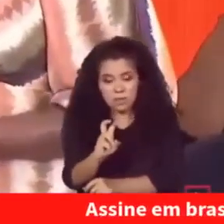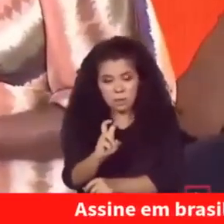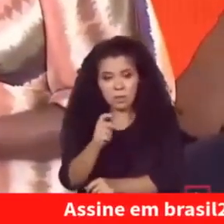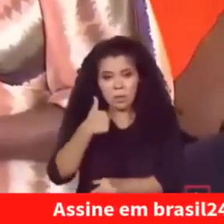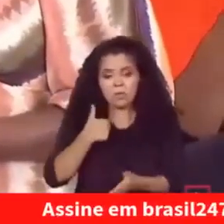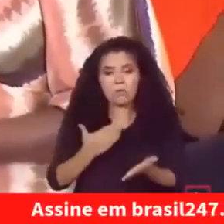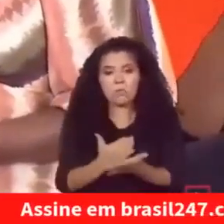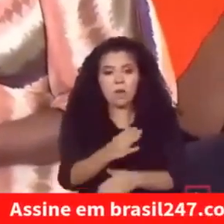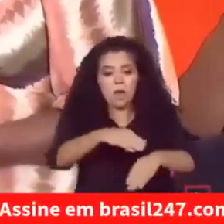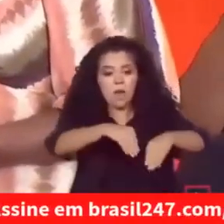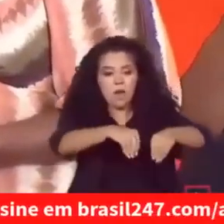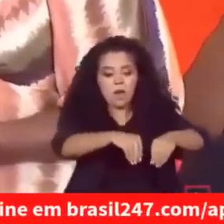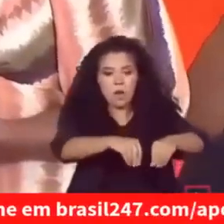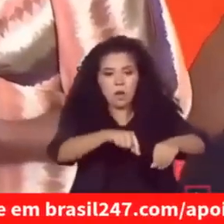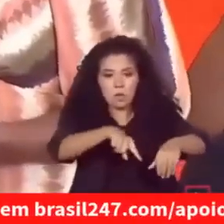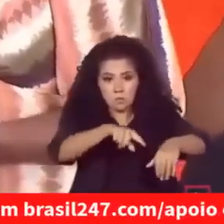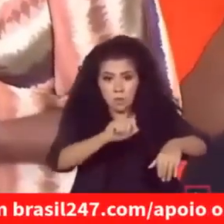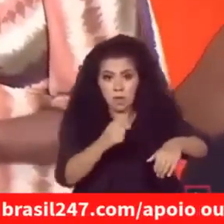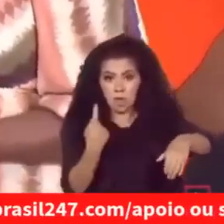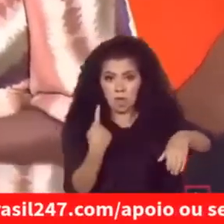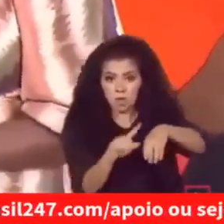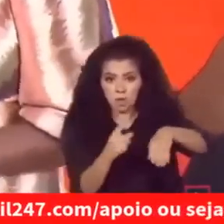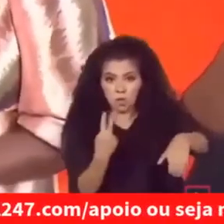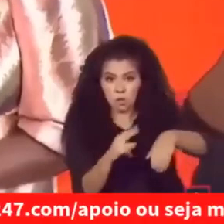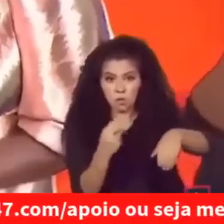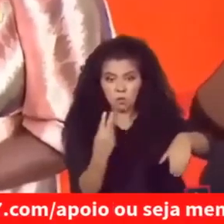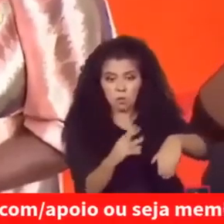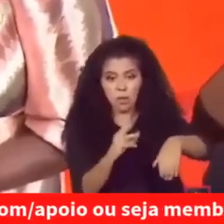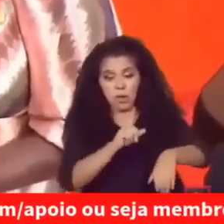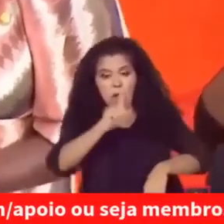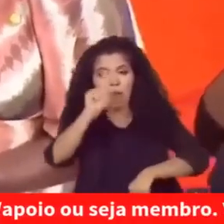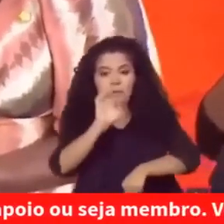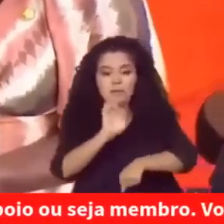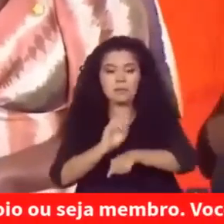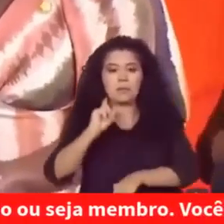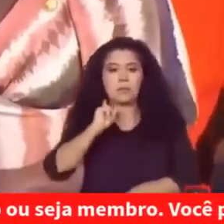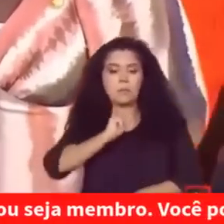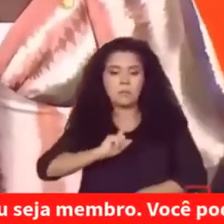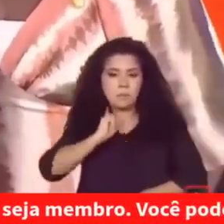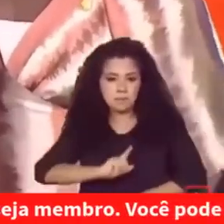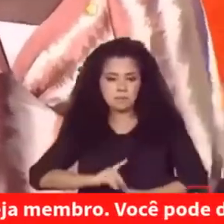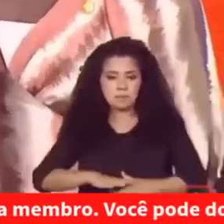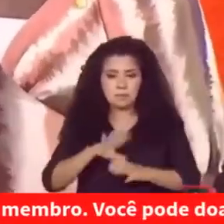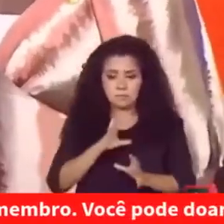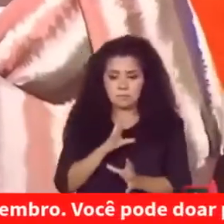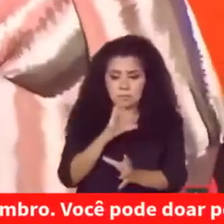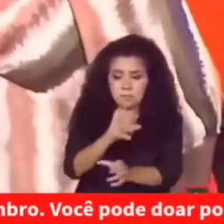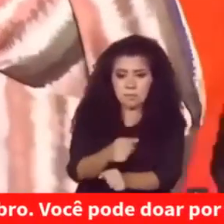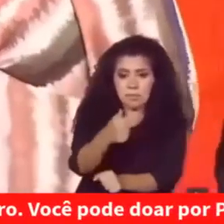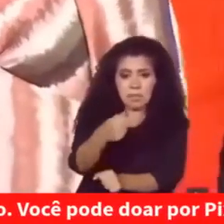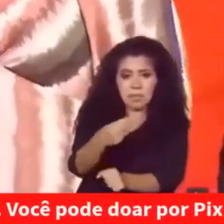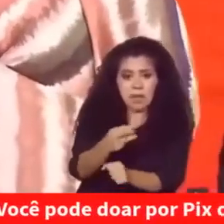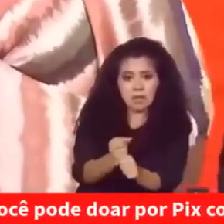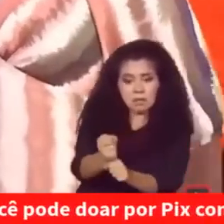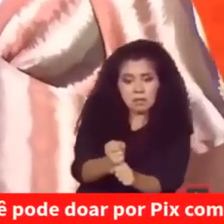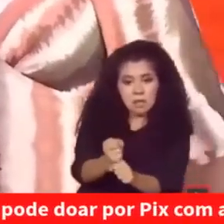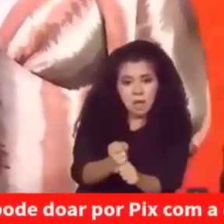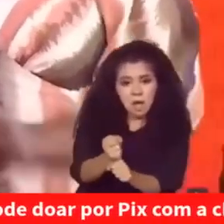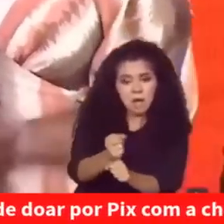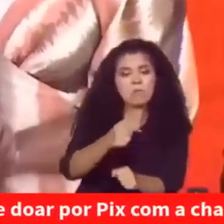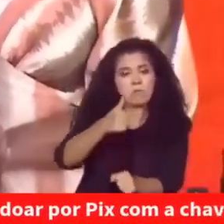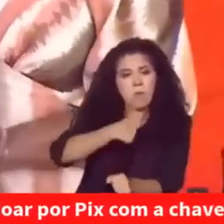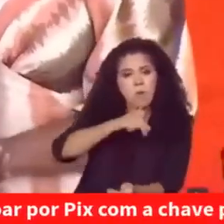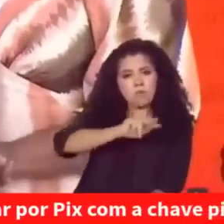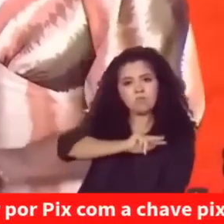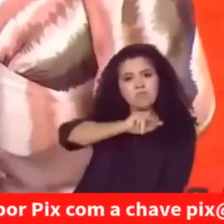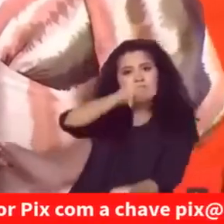legalizei um território quilombola em Contagem, Minas Gerais. Passados 13 anos, eu votei no